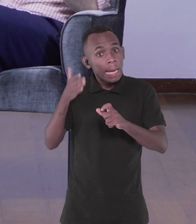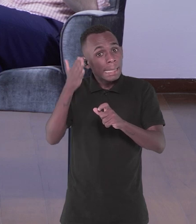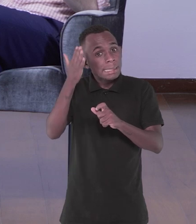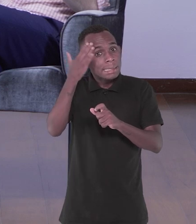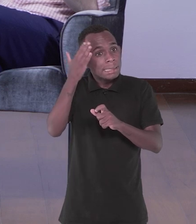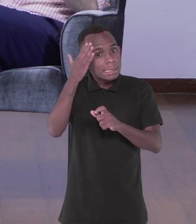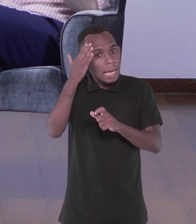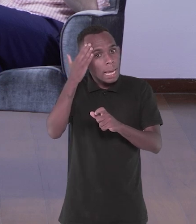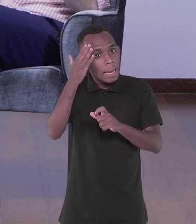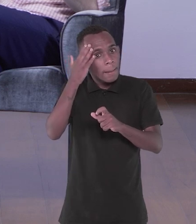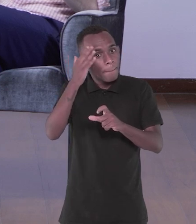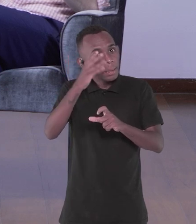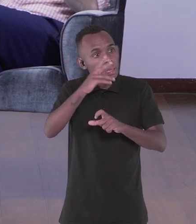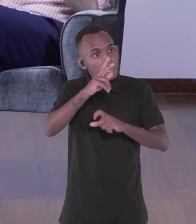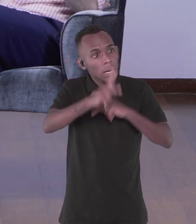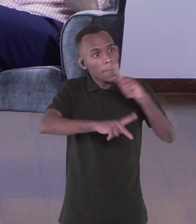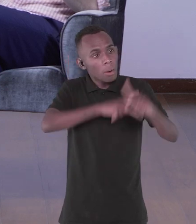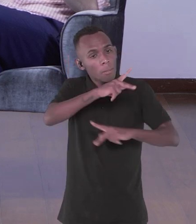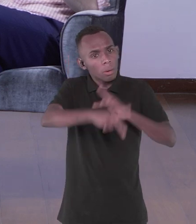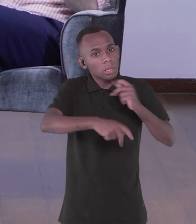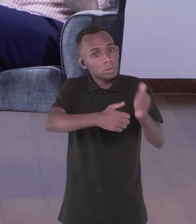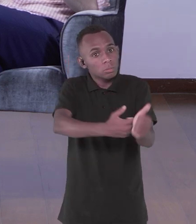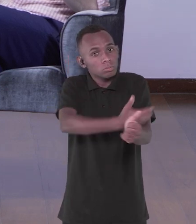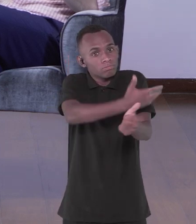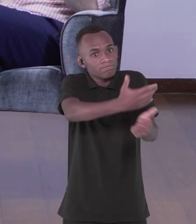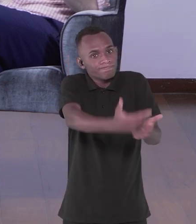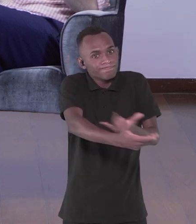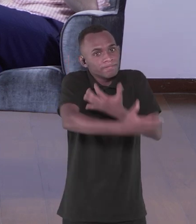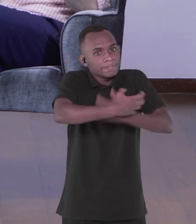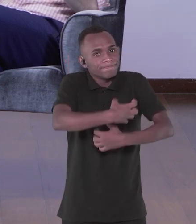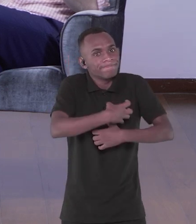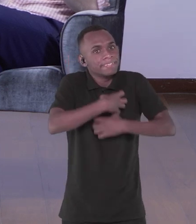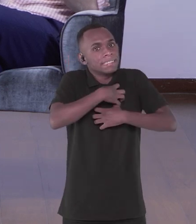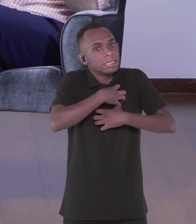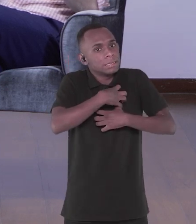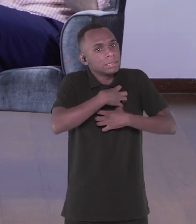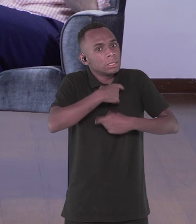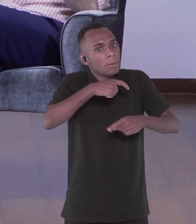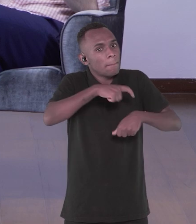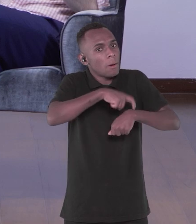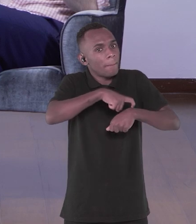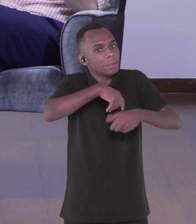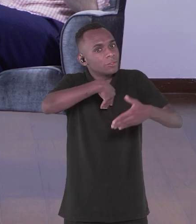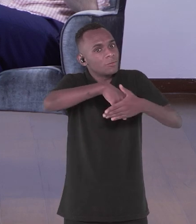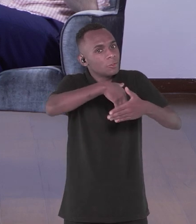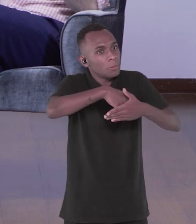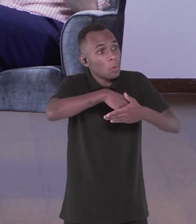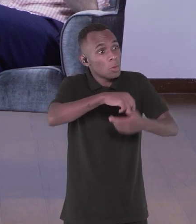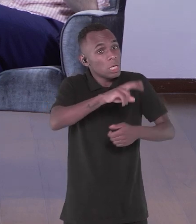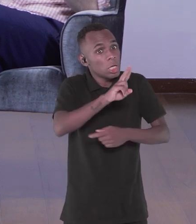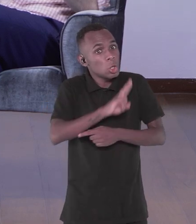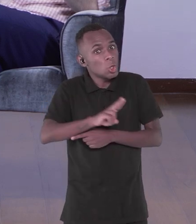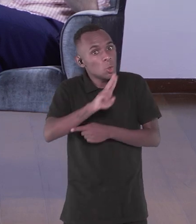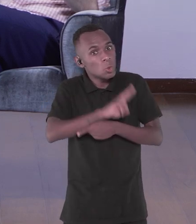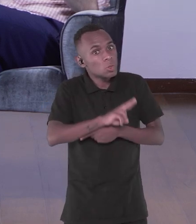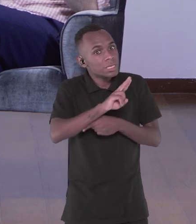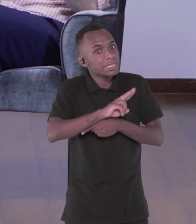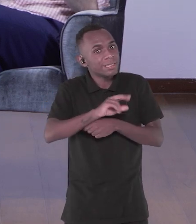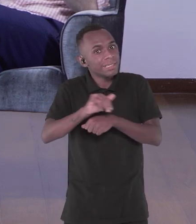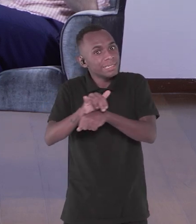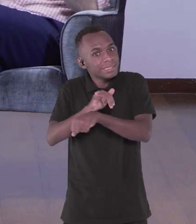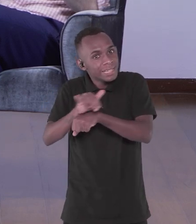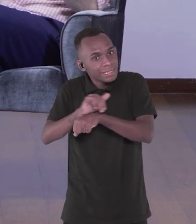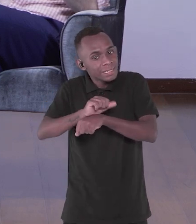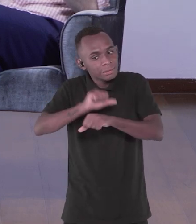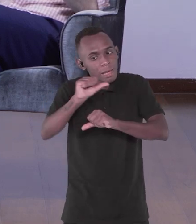sabem que você sente tudo aquilo, sabem que a emoção é muito grande e sequestram essa emoção e transformam essa emoção